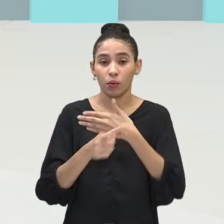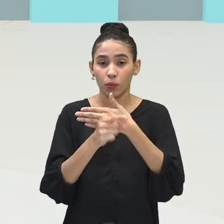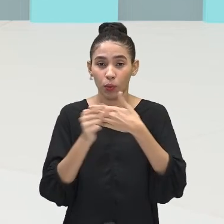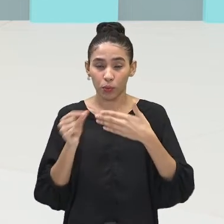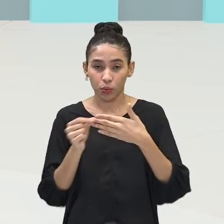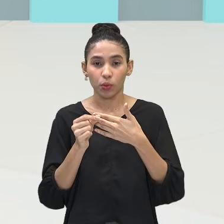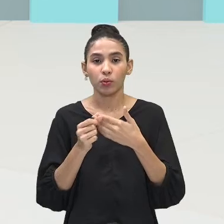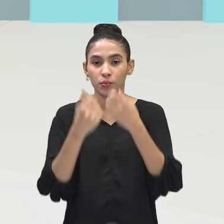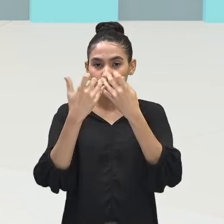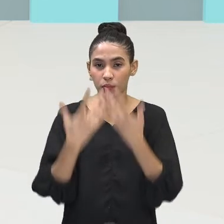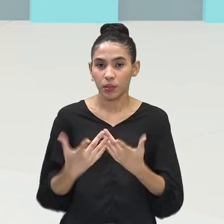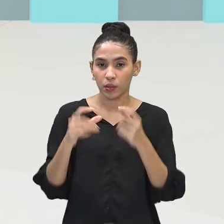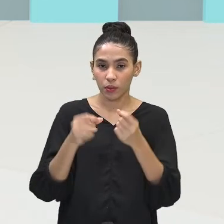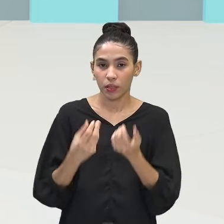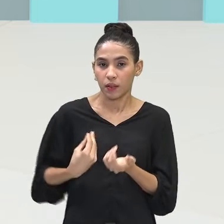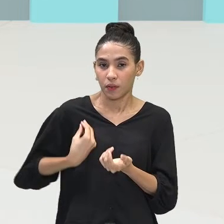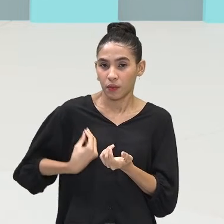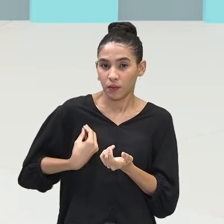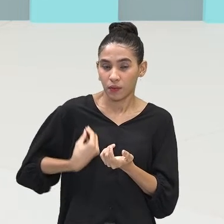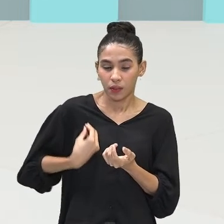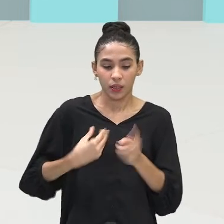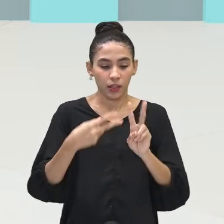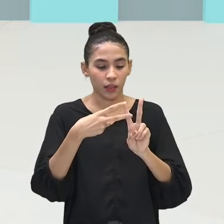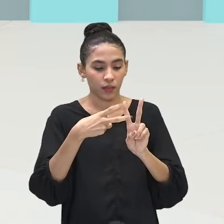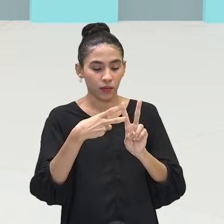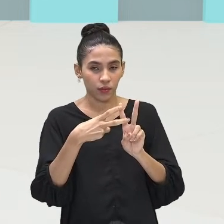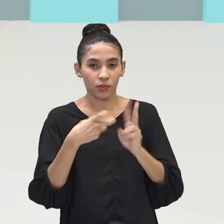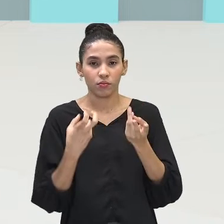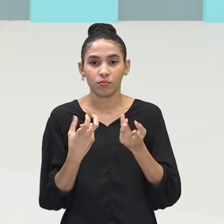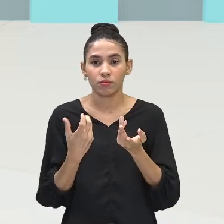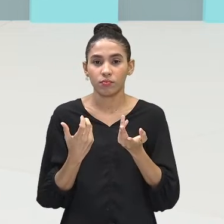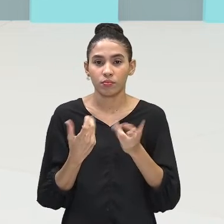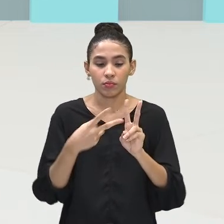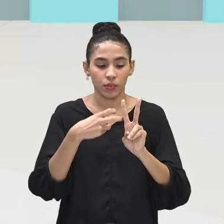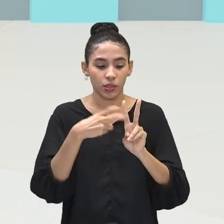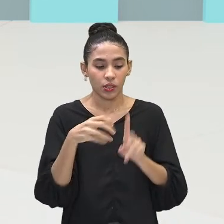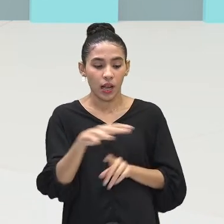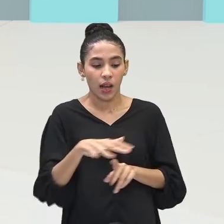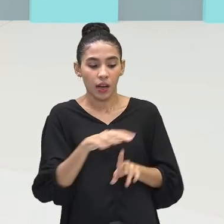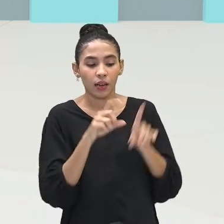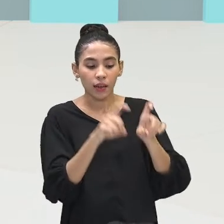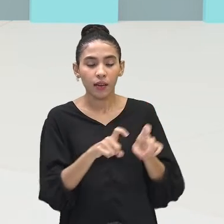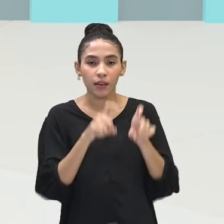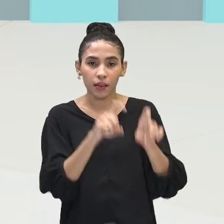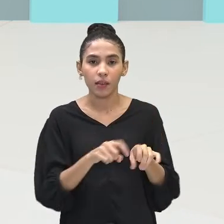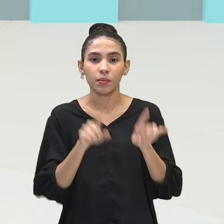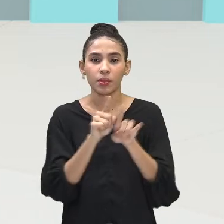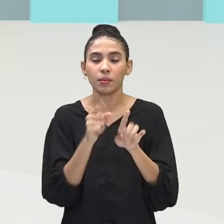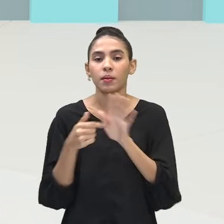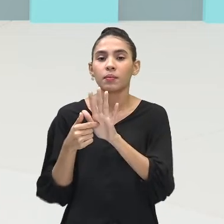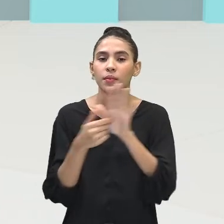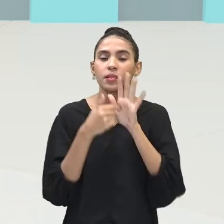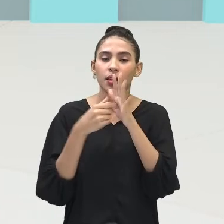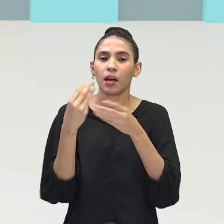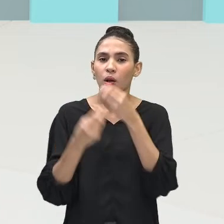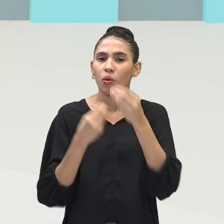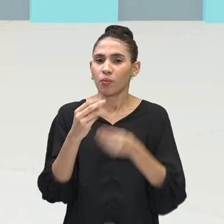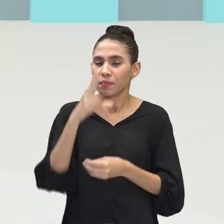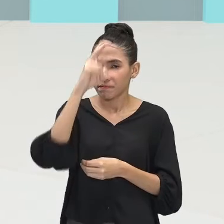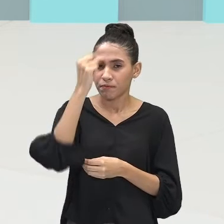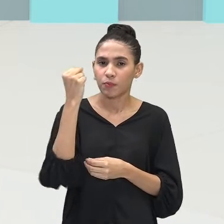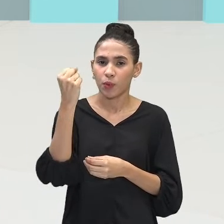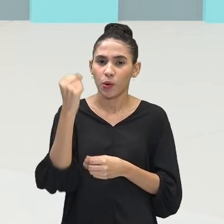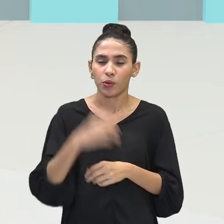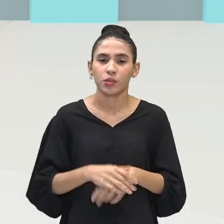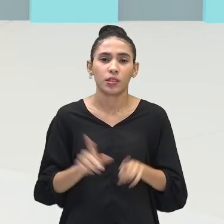falar dessa convivência dos indígenas justamente no campo, né? Vai mostrar ali como eles eram guerreiros e